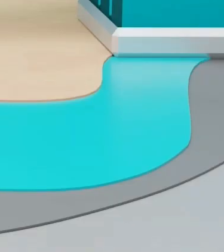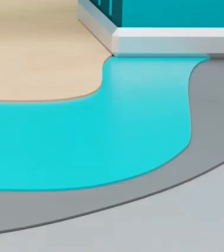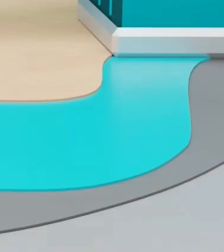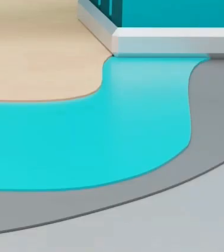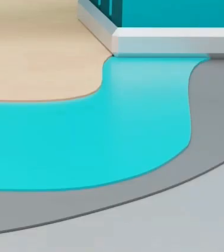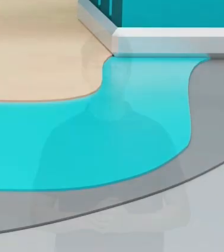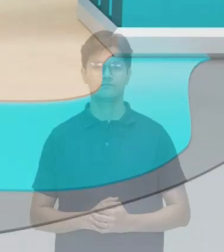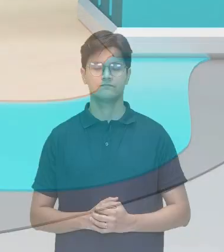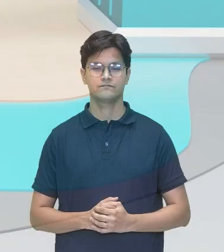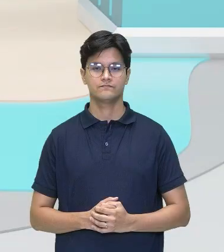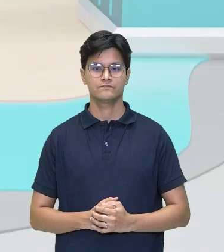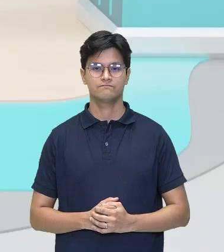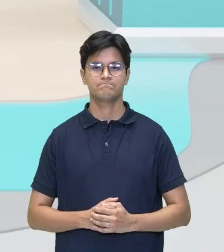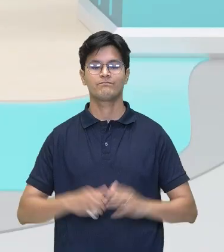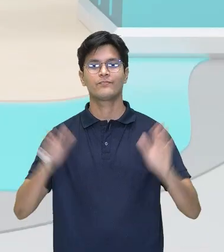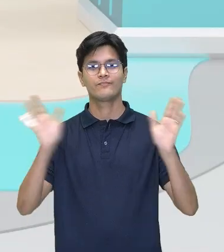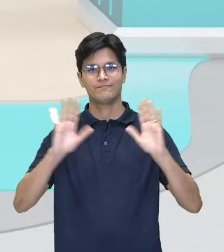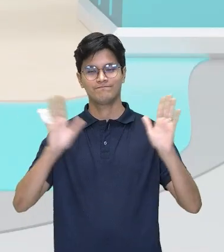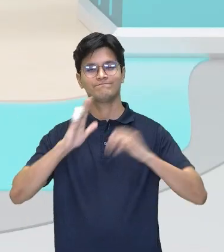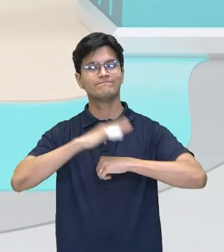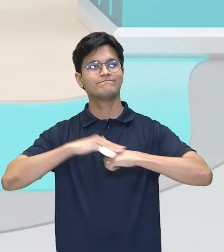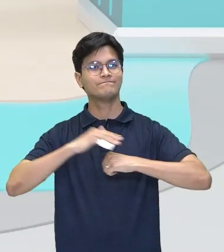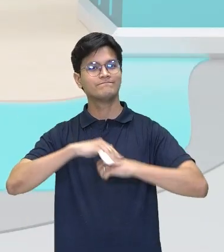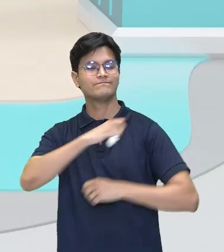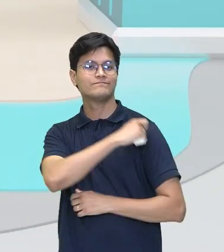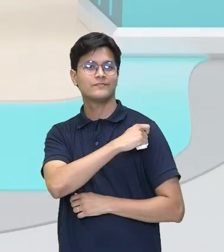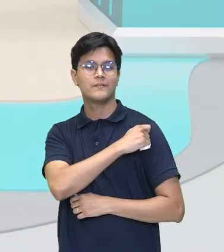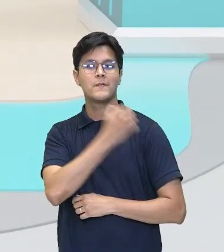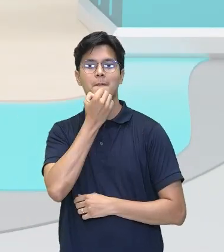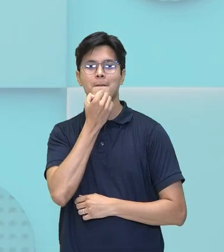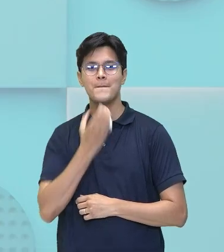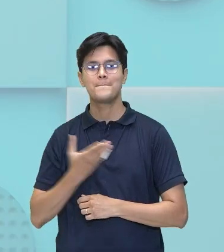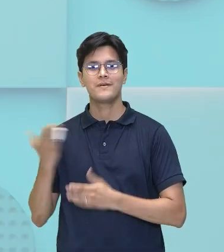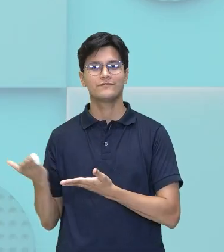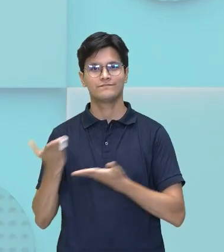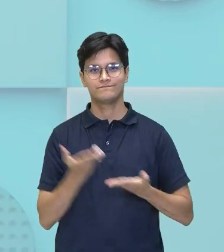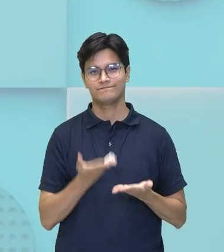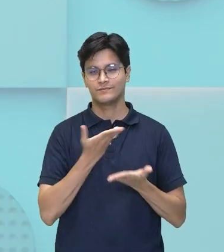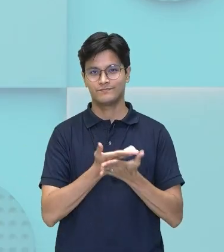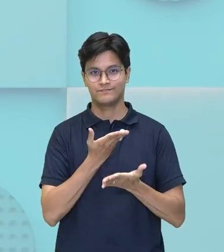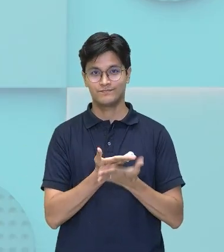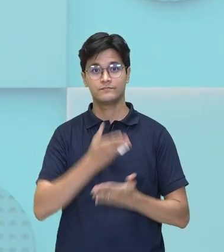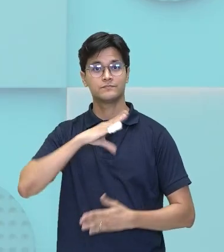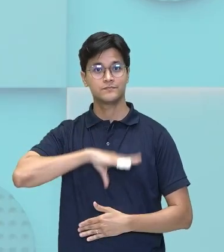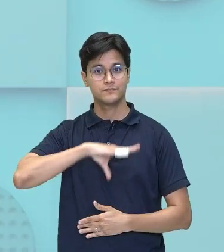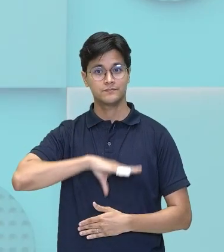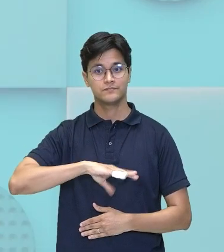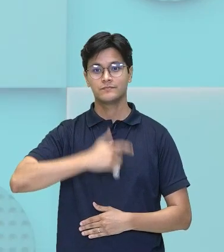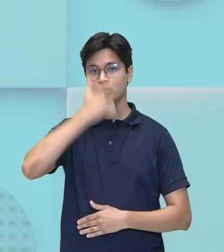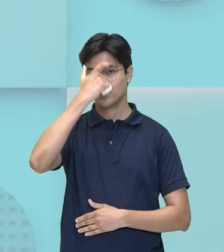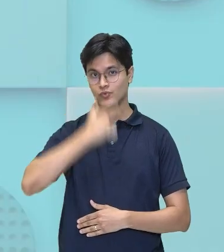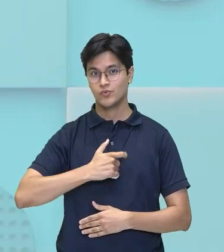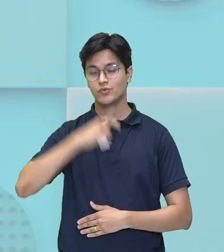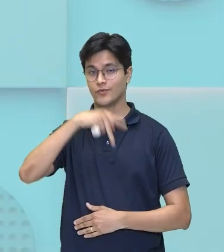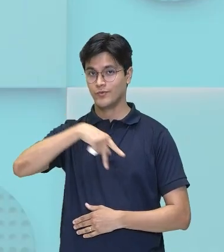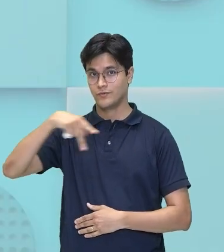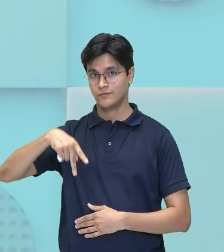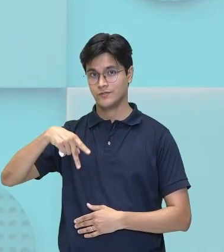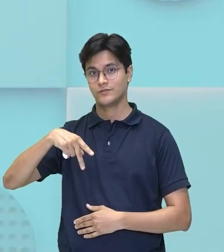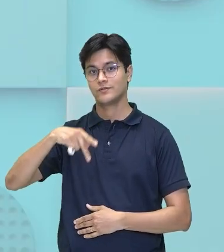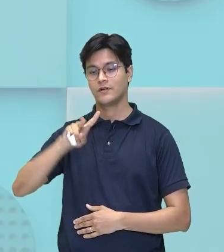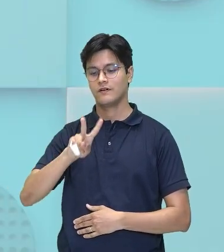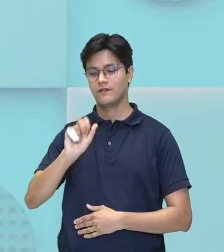Olá, meus queridos, sejam muito bem-vindos à nossa aula de língua portuguesa. Eu sou a professora